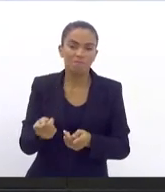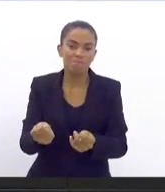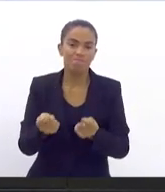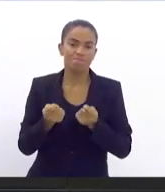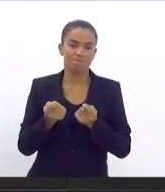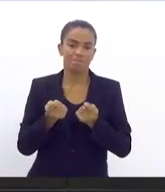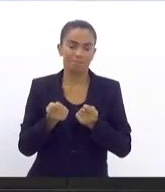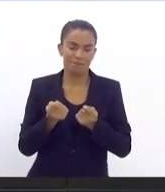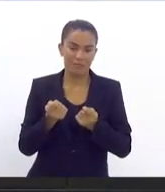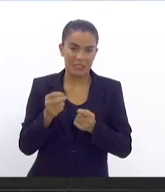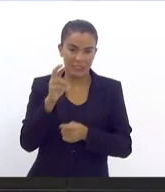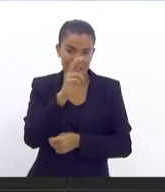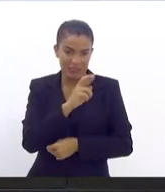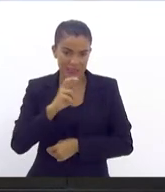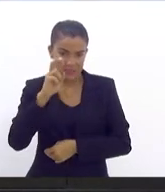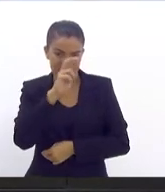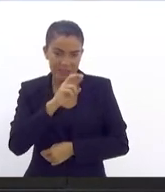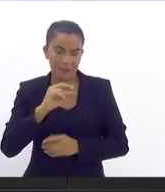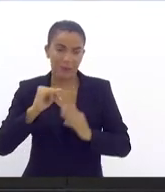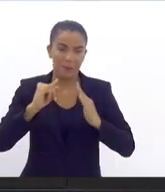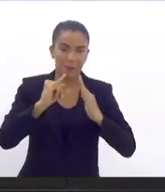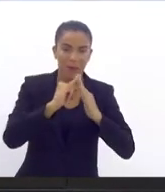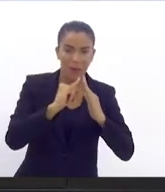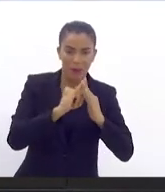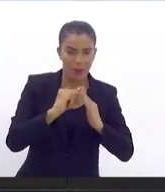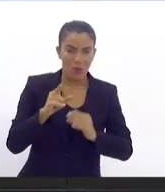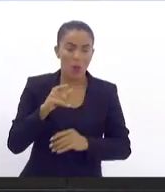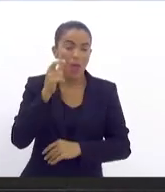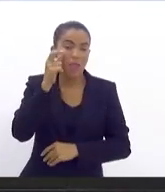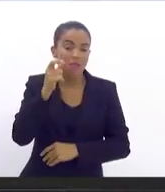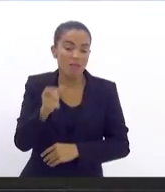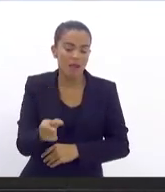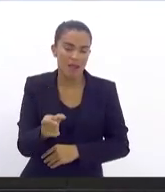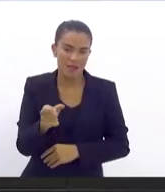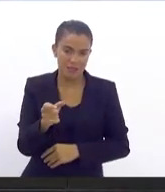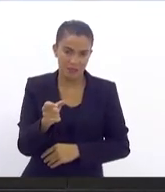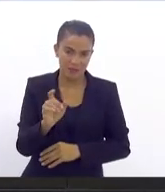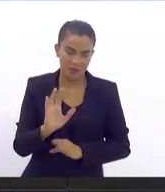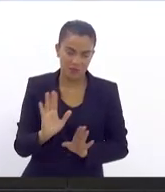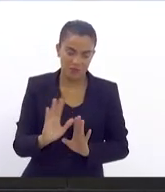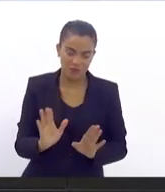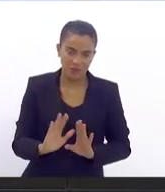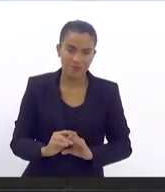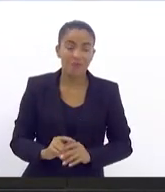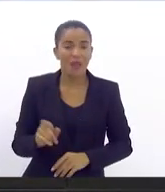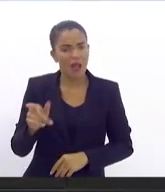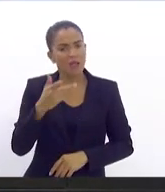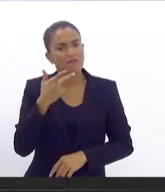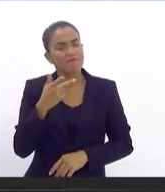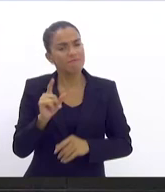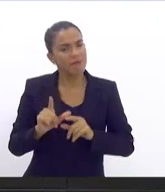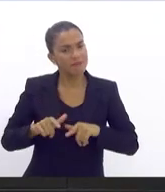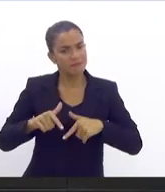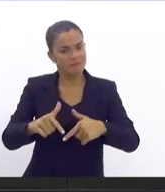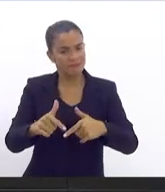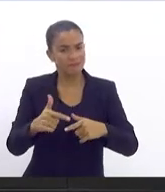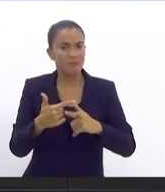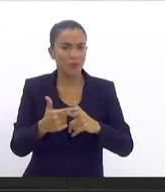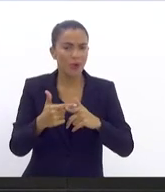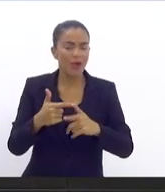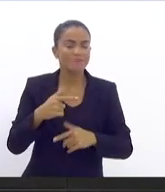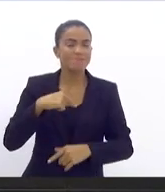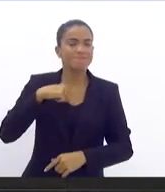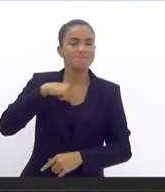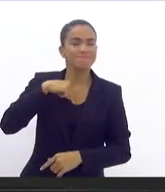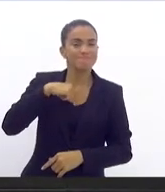eventuais especulações imobiliárias ou não está a serviço de interesses de qualquer setor. está fazendo isso justamente na essência da deputada